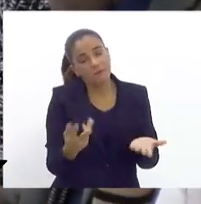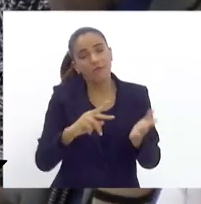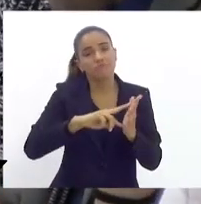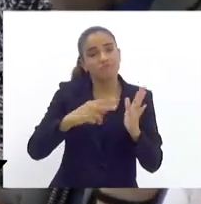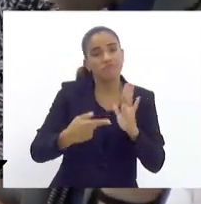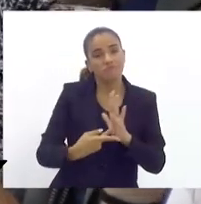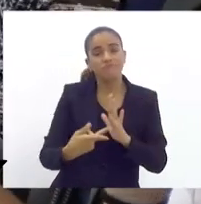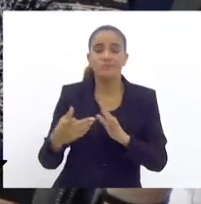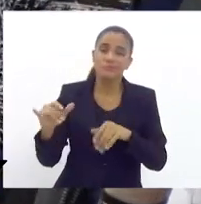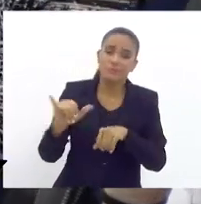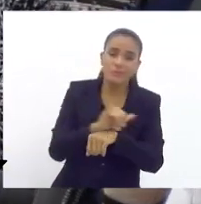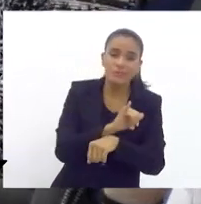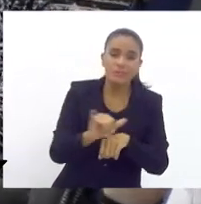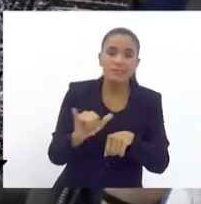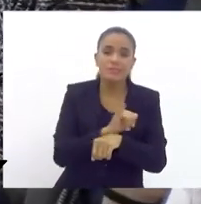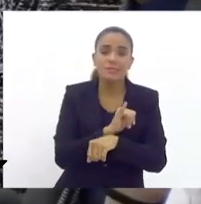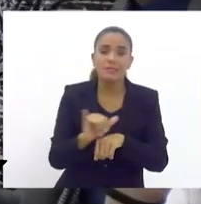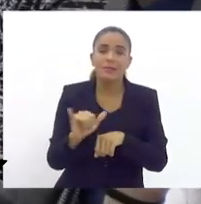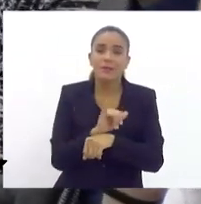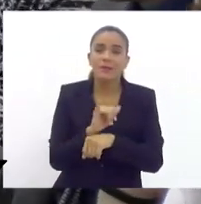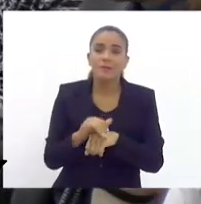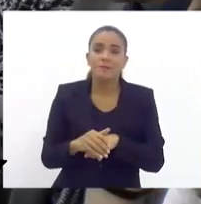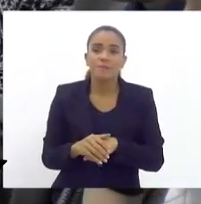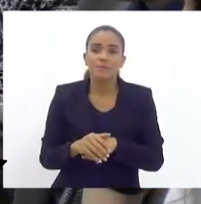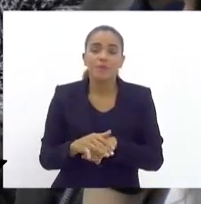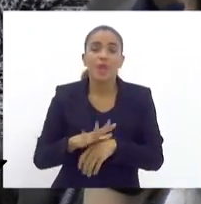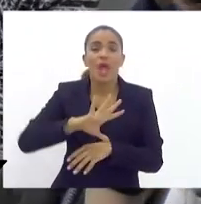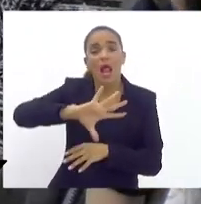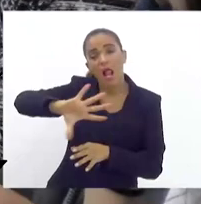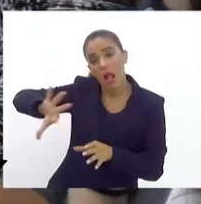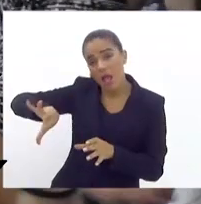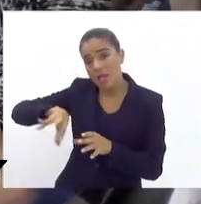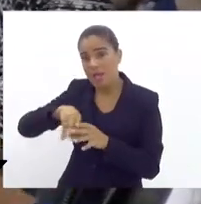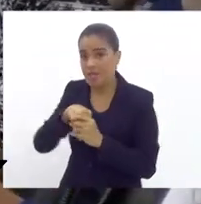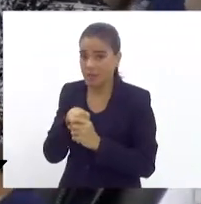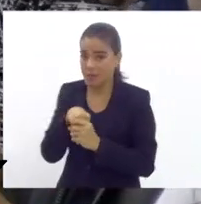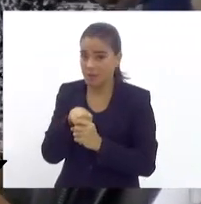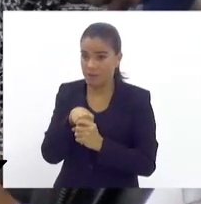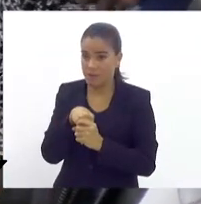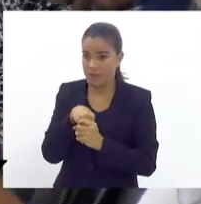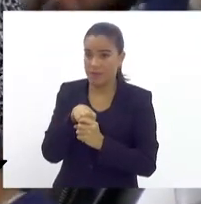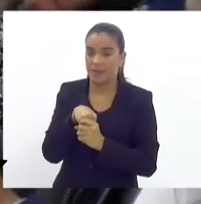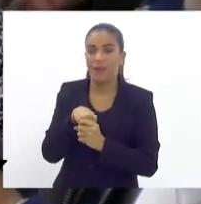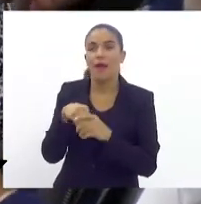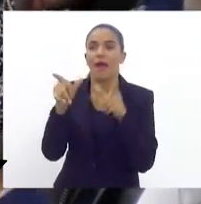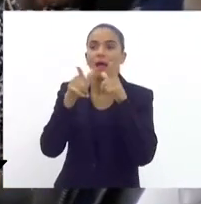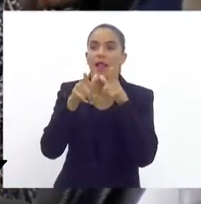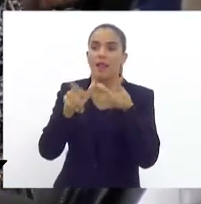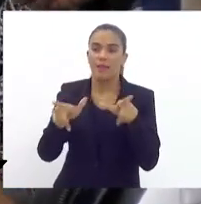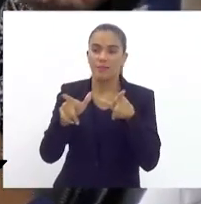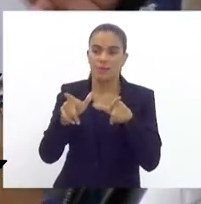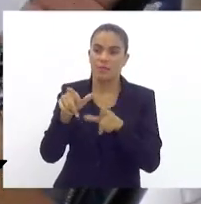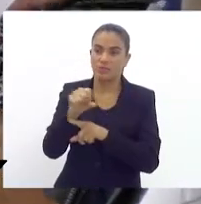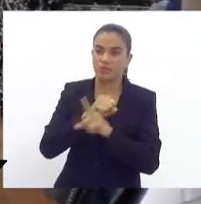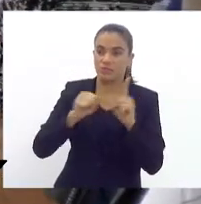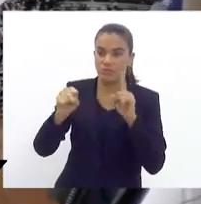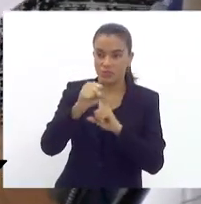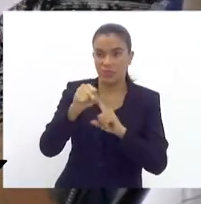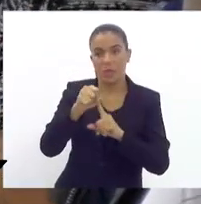uma maneira ou de outra, acaba sendo incorporada a linguagem daquela